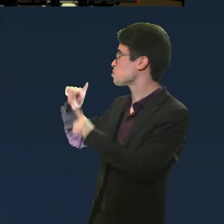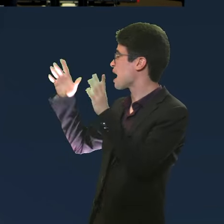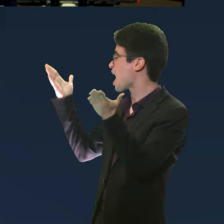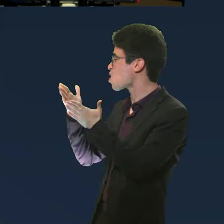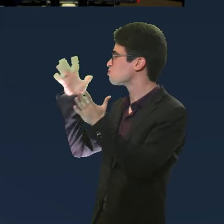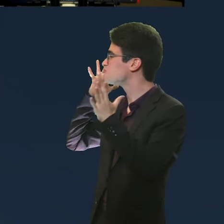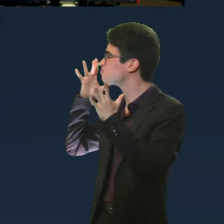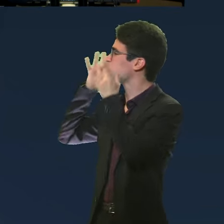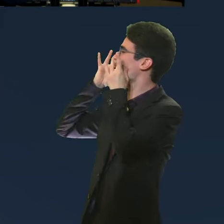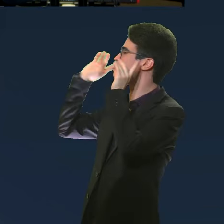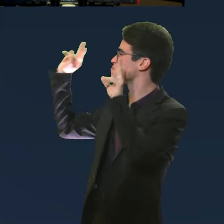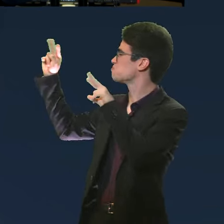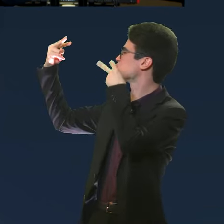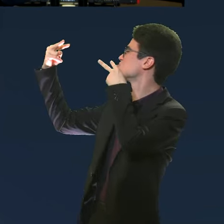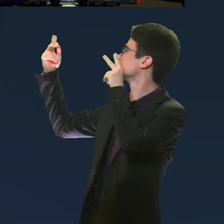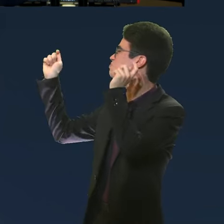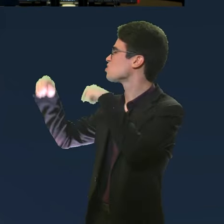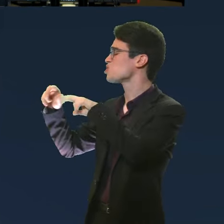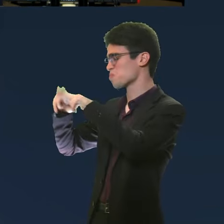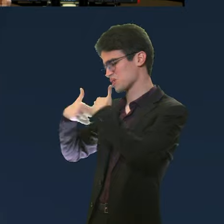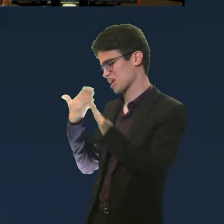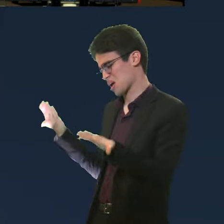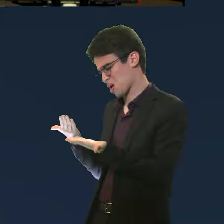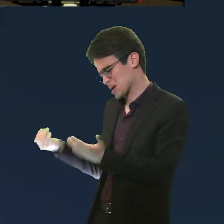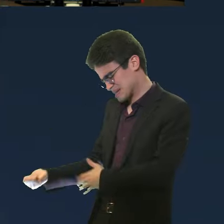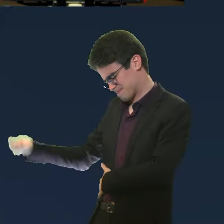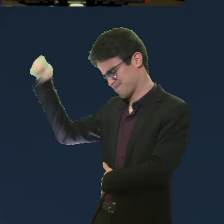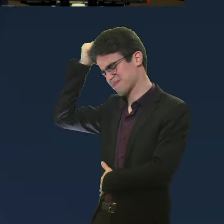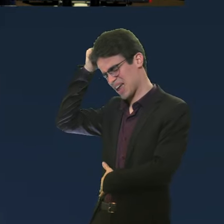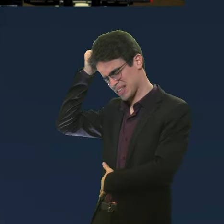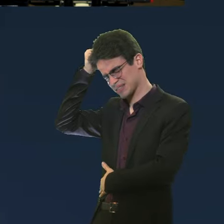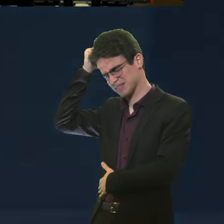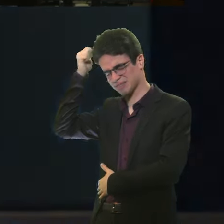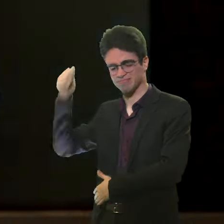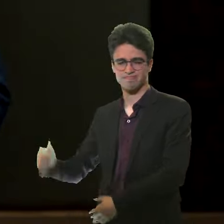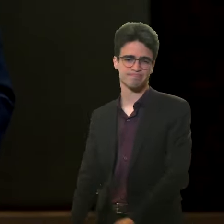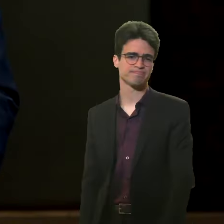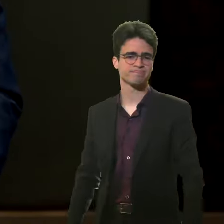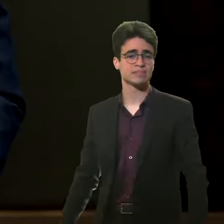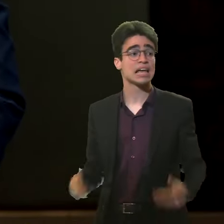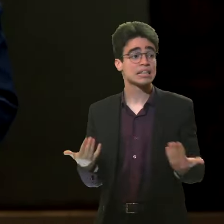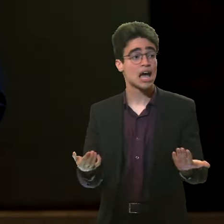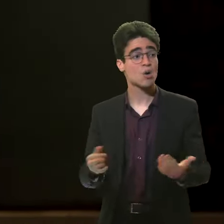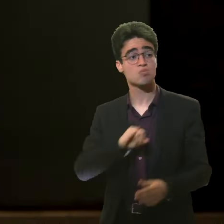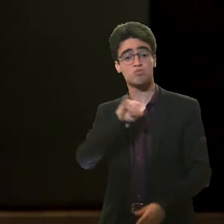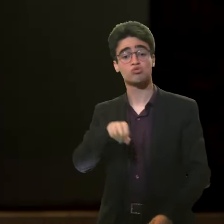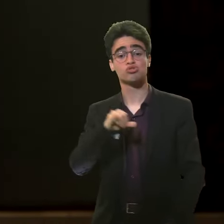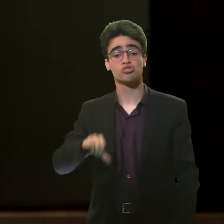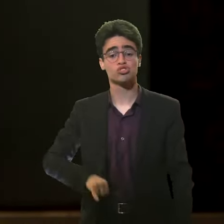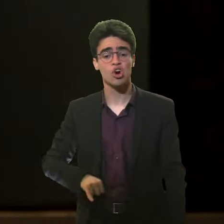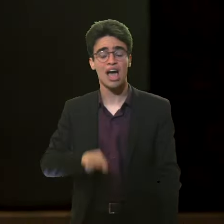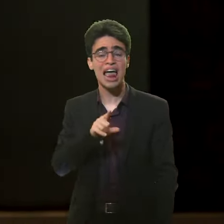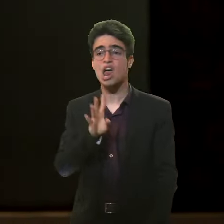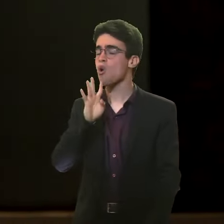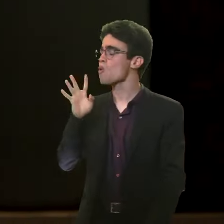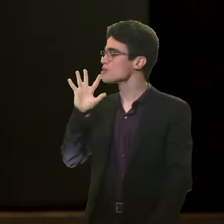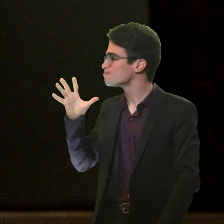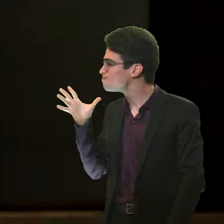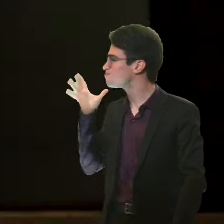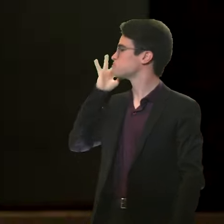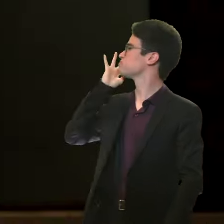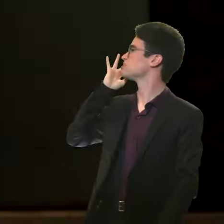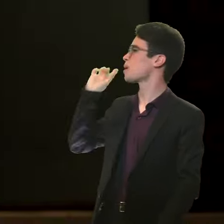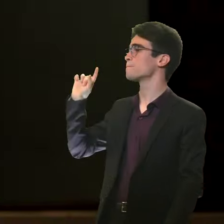isso, menosprezo a mim mesmo e me arrependo no pó e na cinza. Jó conheceu a Deus de uma forma que ele ainda não